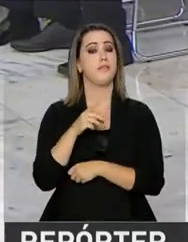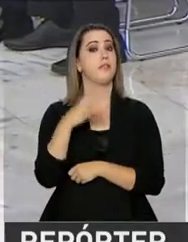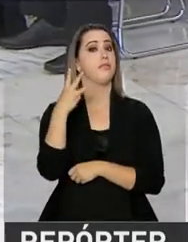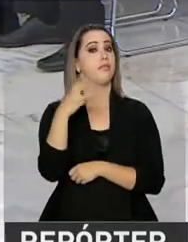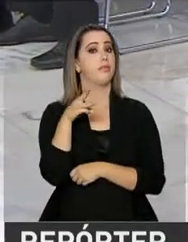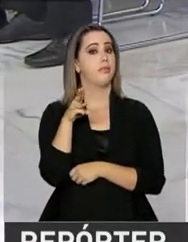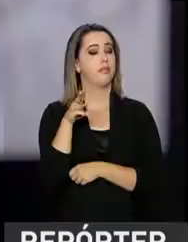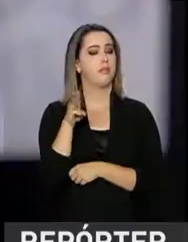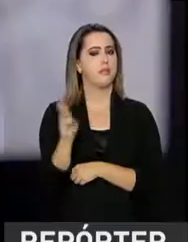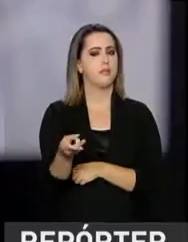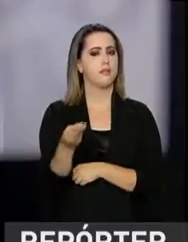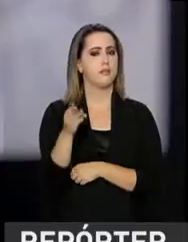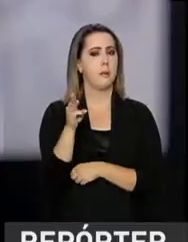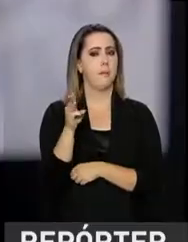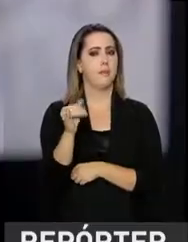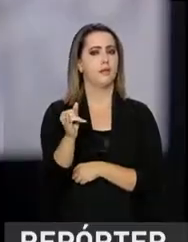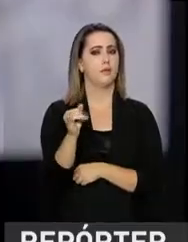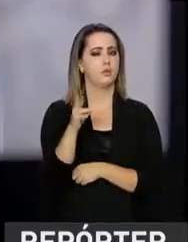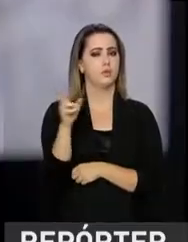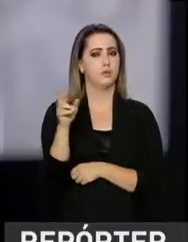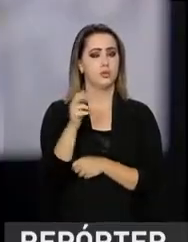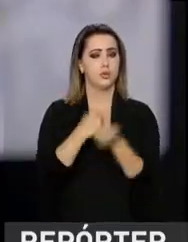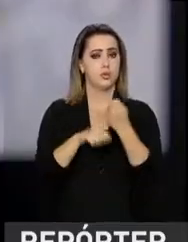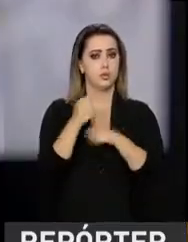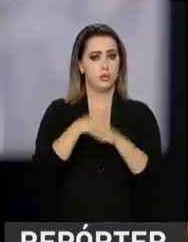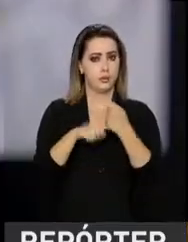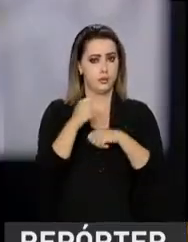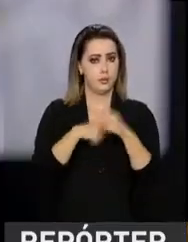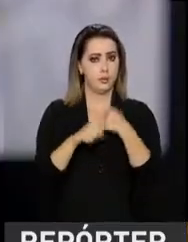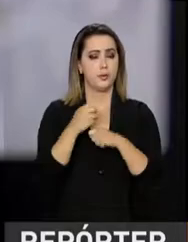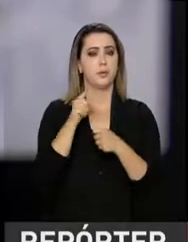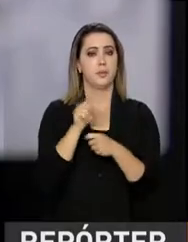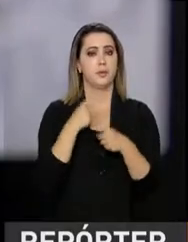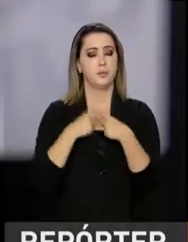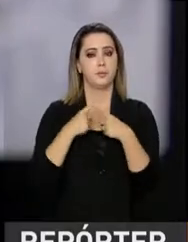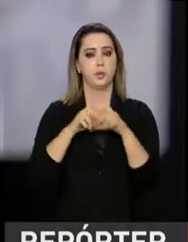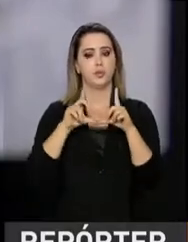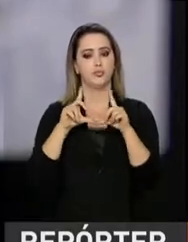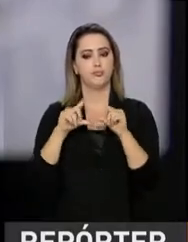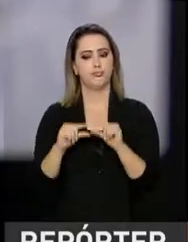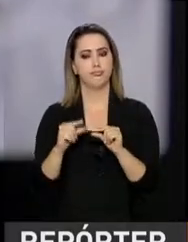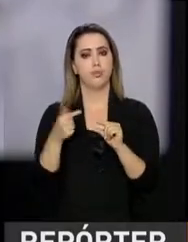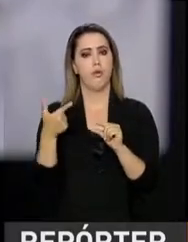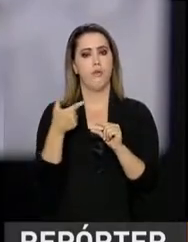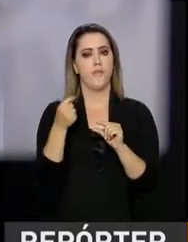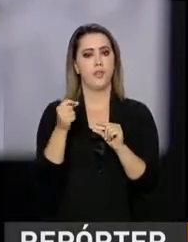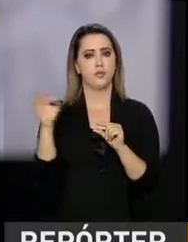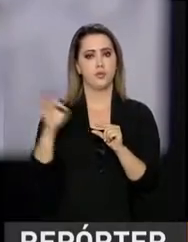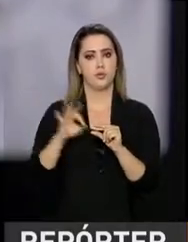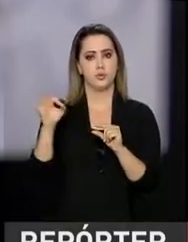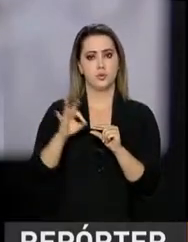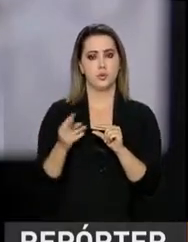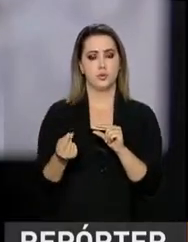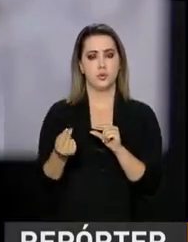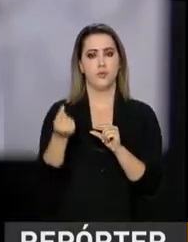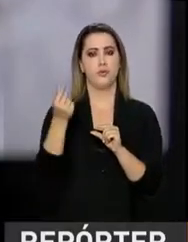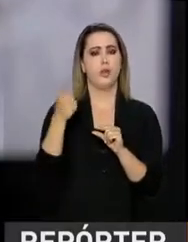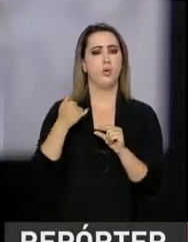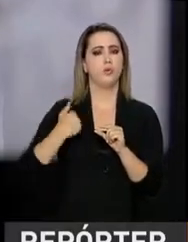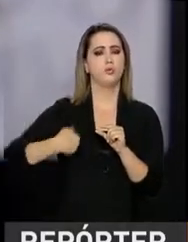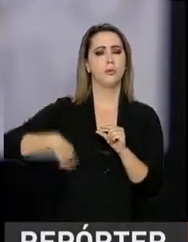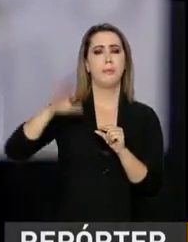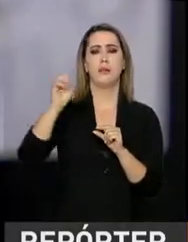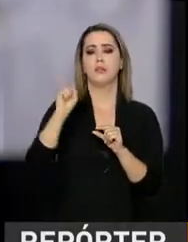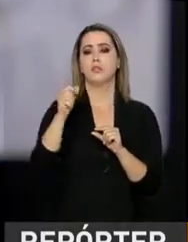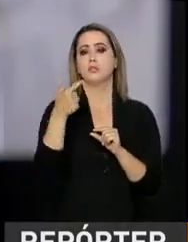e meio de reais o dinheiro economizado foi graças a uma redução média de 20% nos mais de